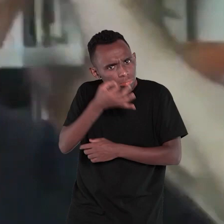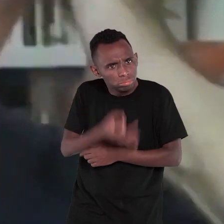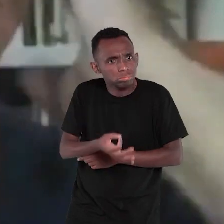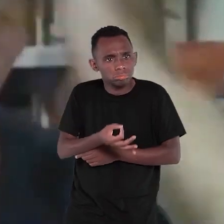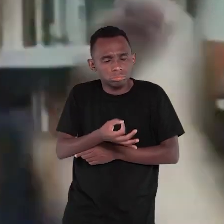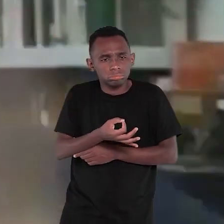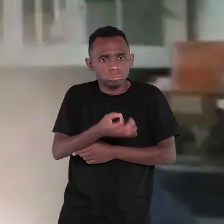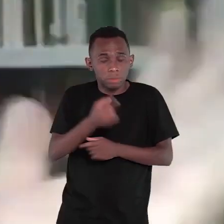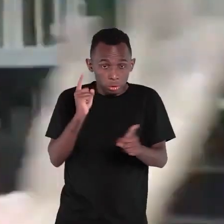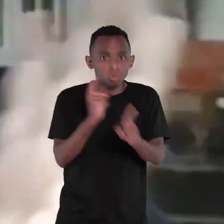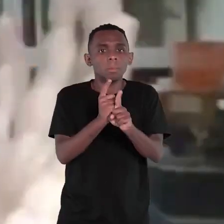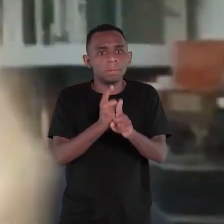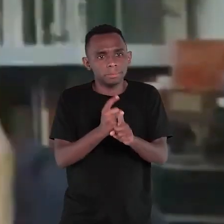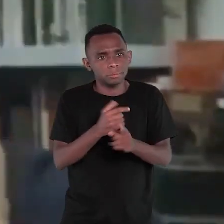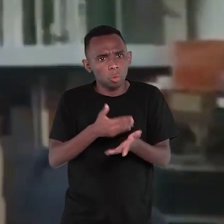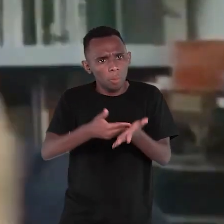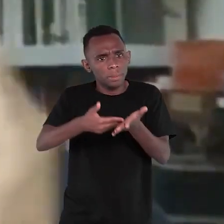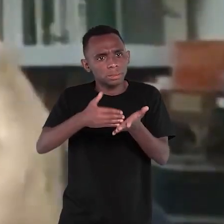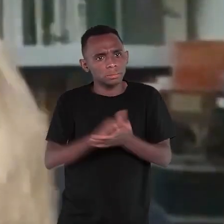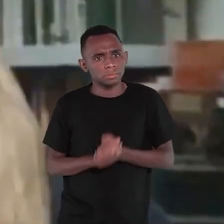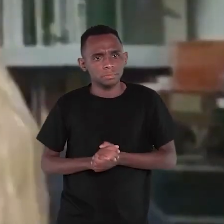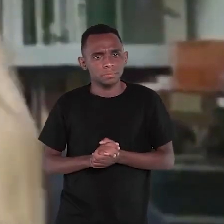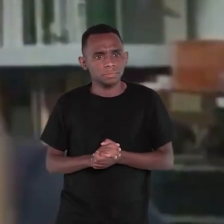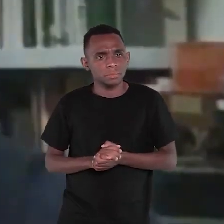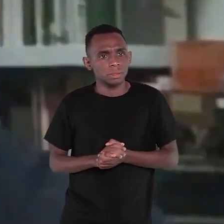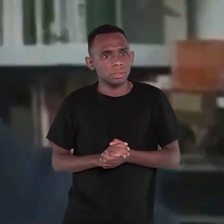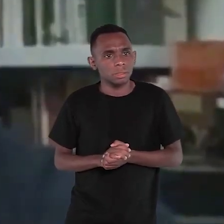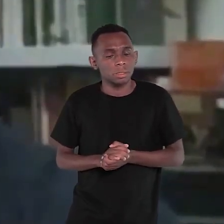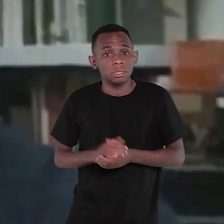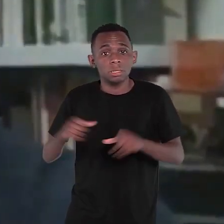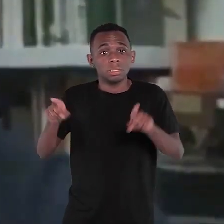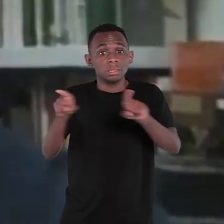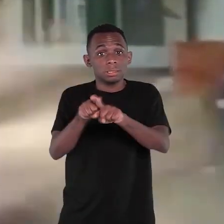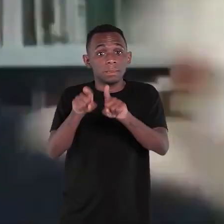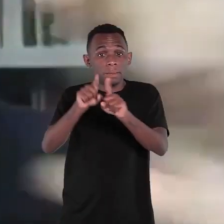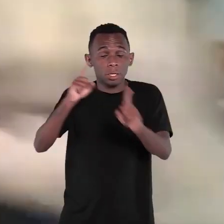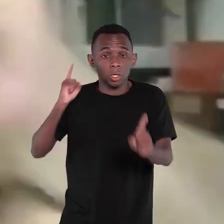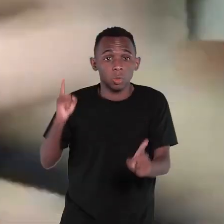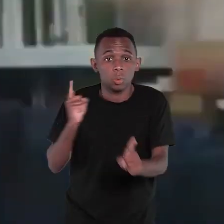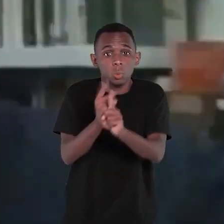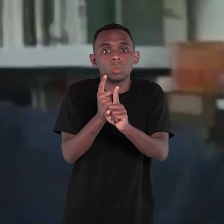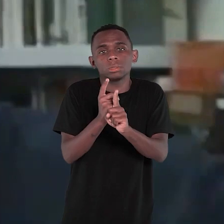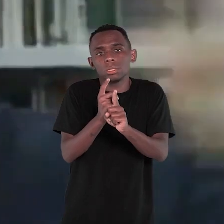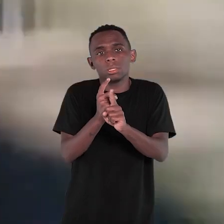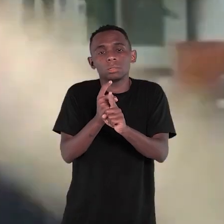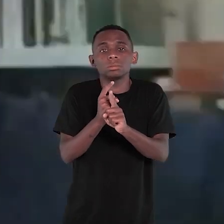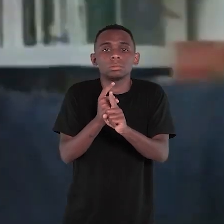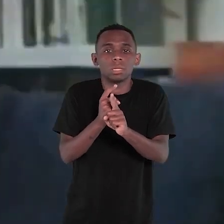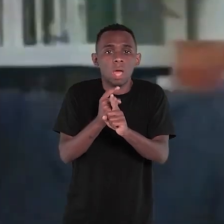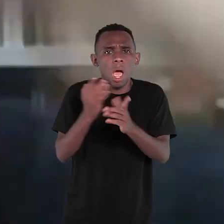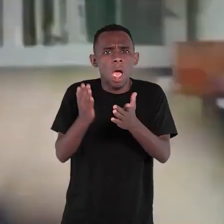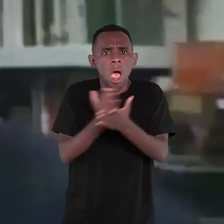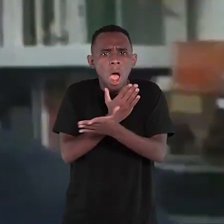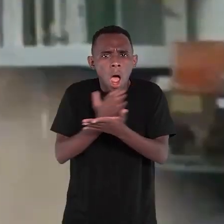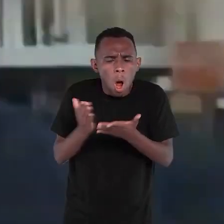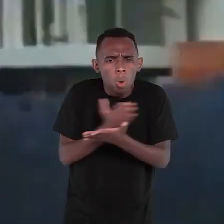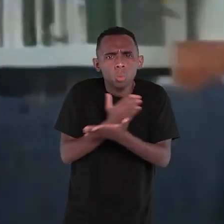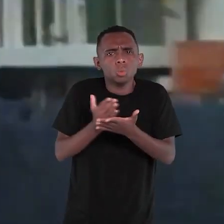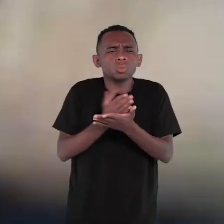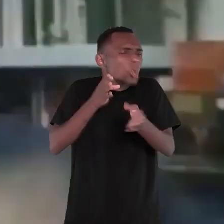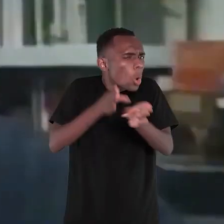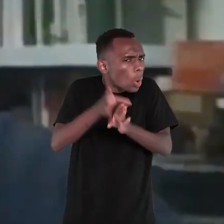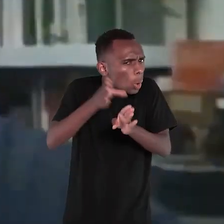Bastante interessante. Isso de cara, tá? Você vai encontrar na biblioteca, existem alguns carrosséis